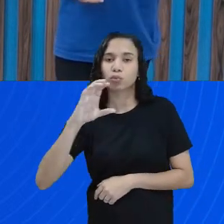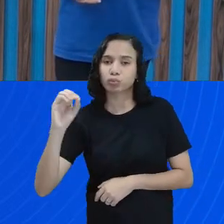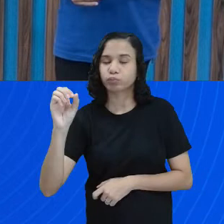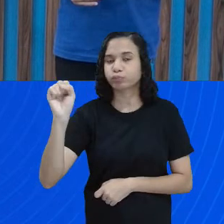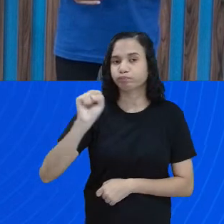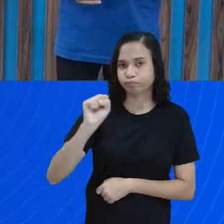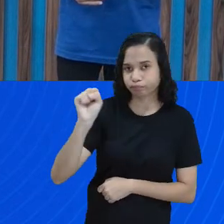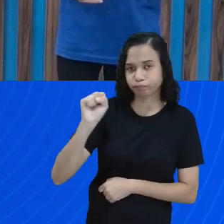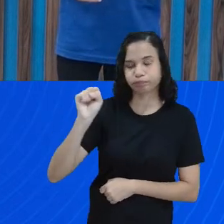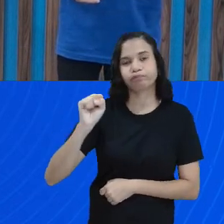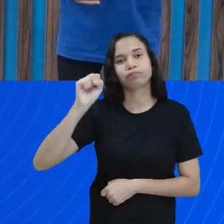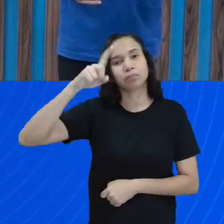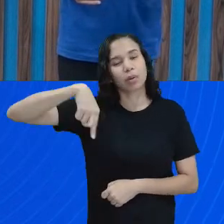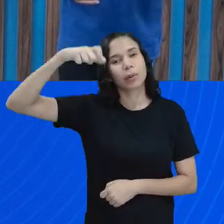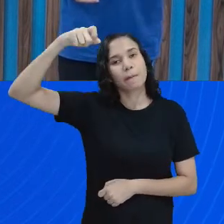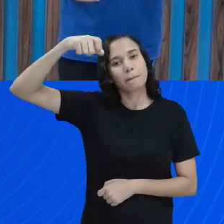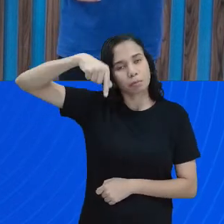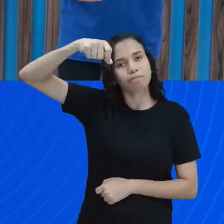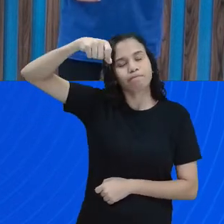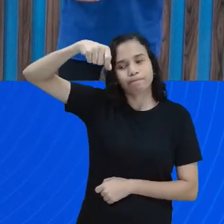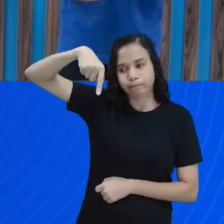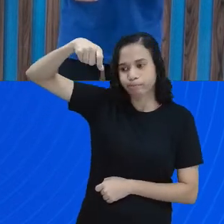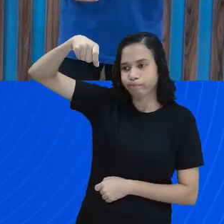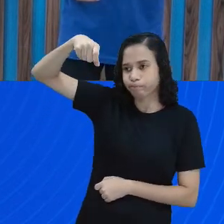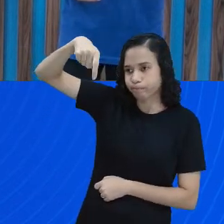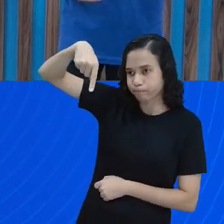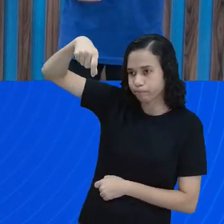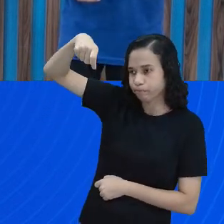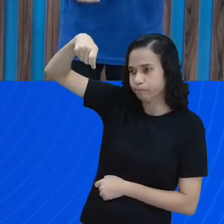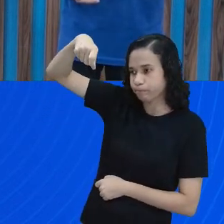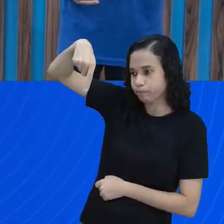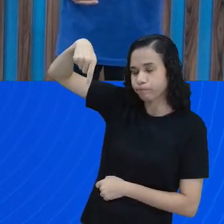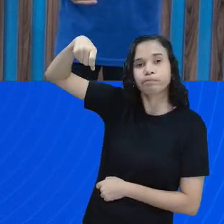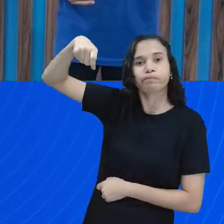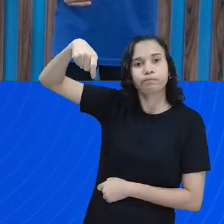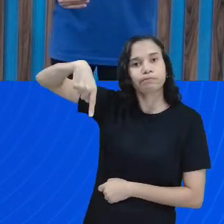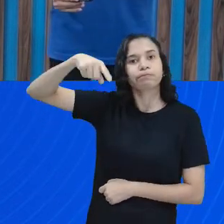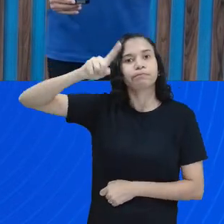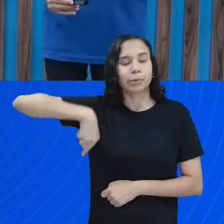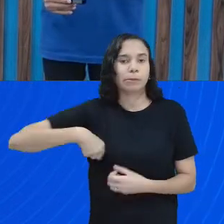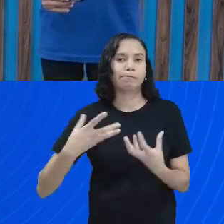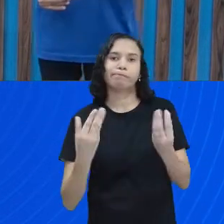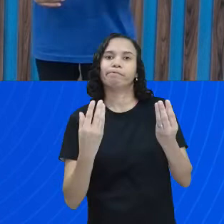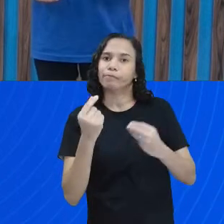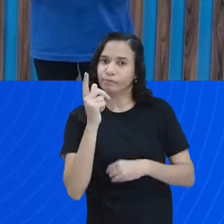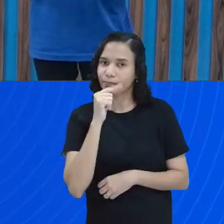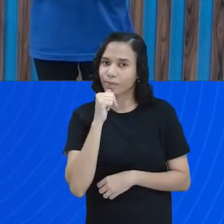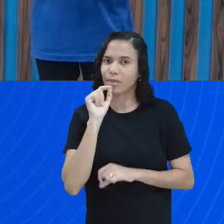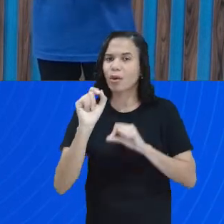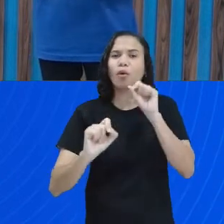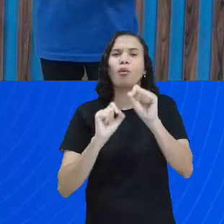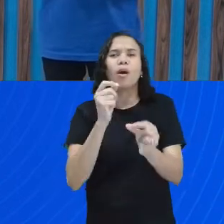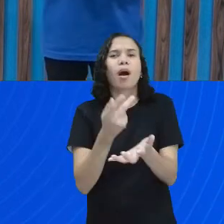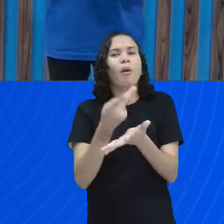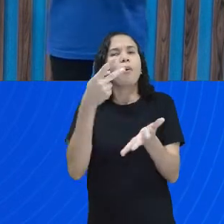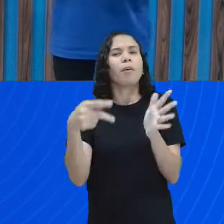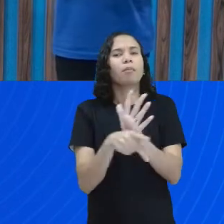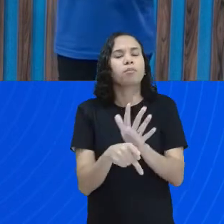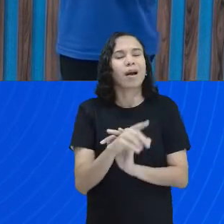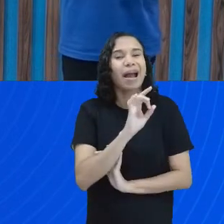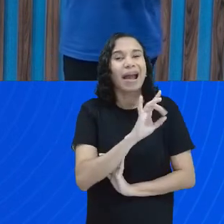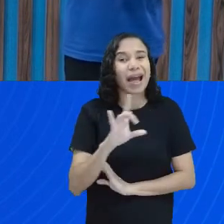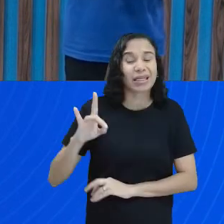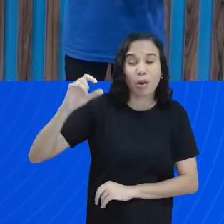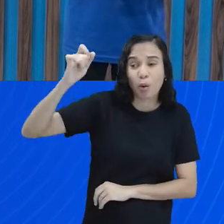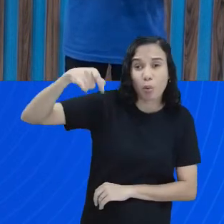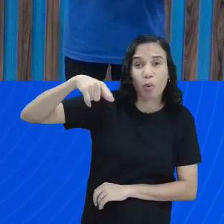7.200 segundos que caiu água lá. Plu, plu, plu. Eita, danoso. E aí o que acontece, Ricardinho? Cada gota